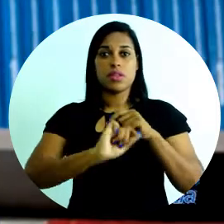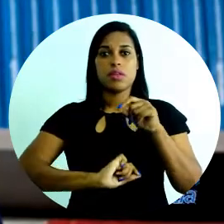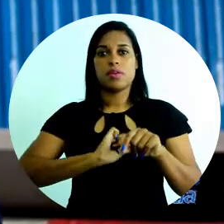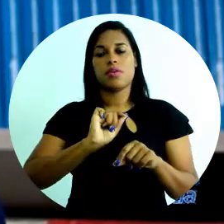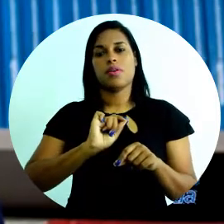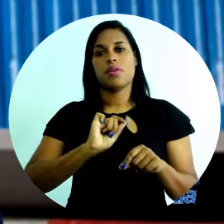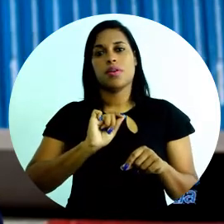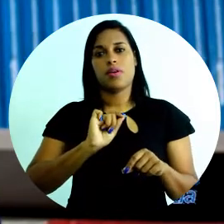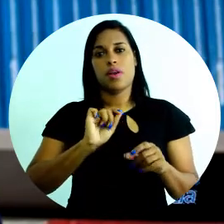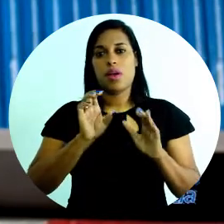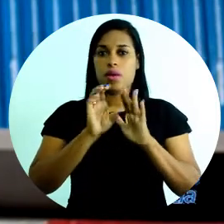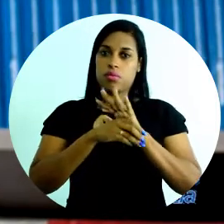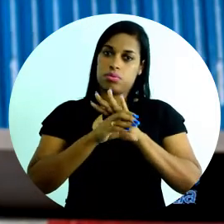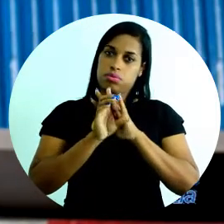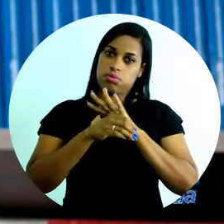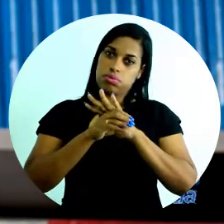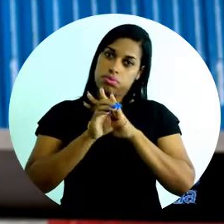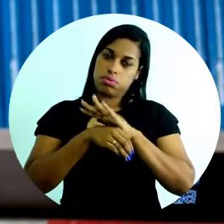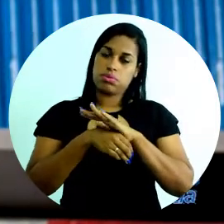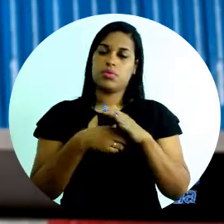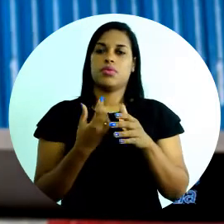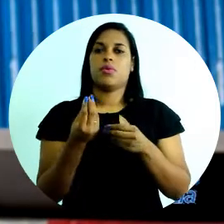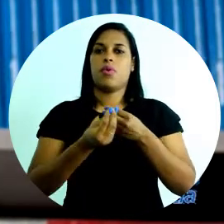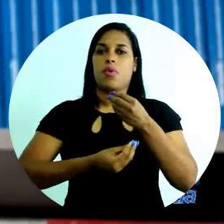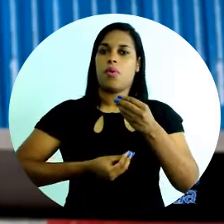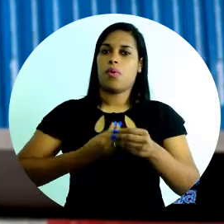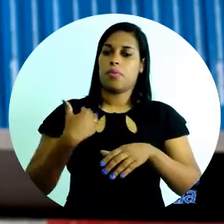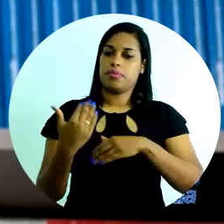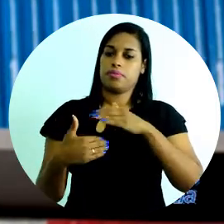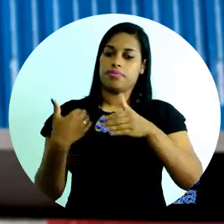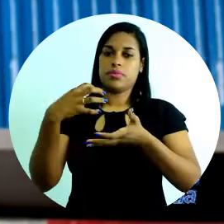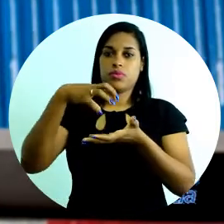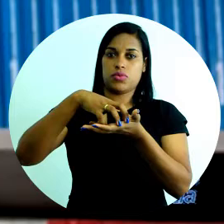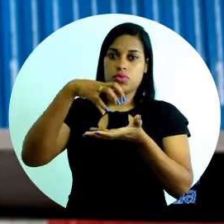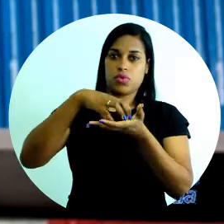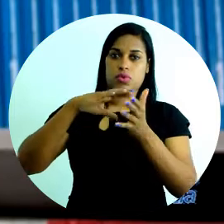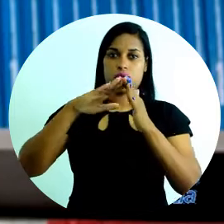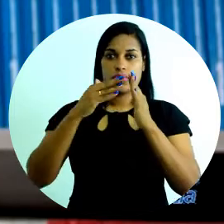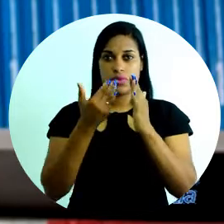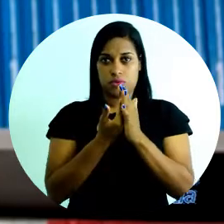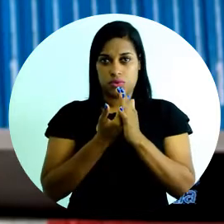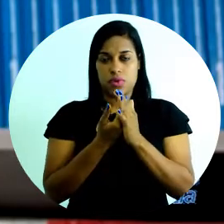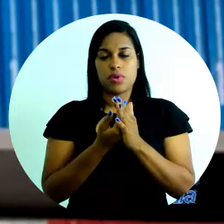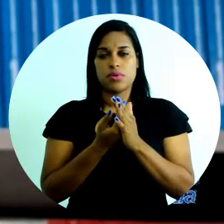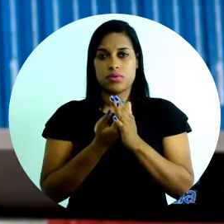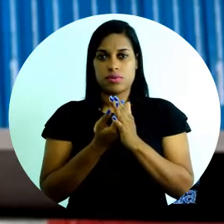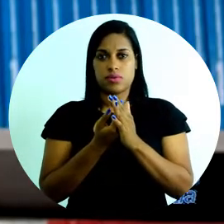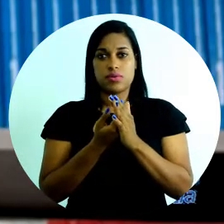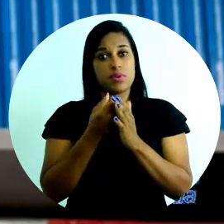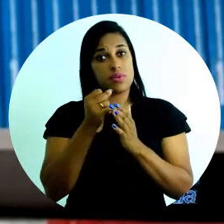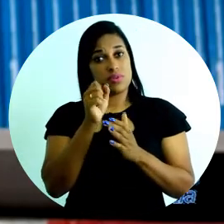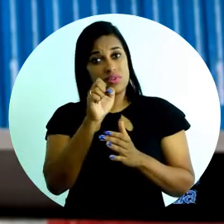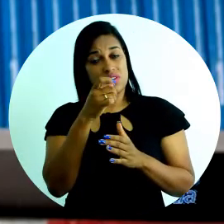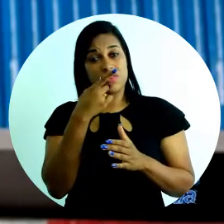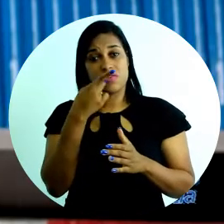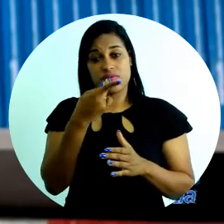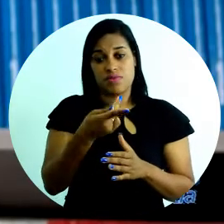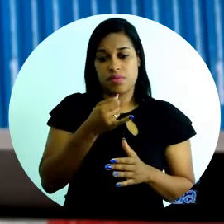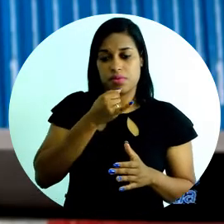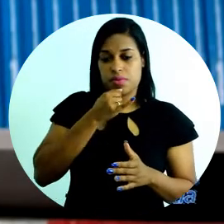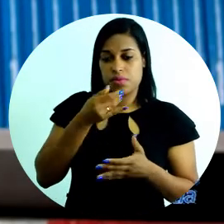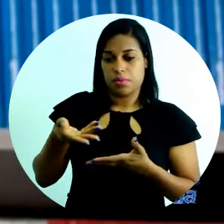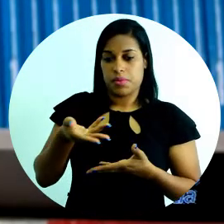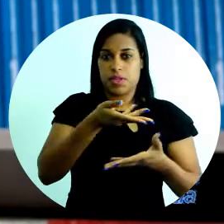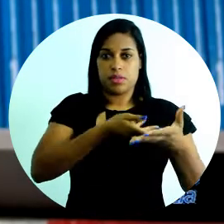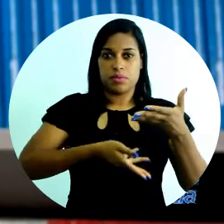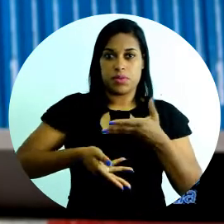consideração é a constituição, o funcionamento dos órgãos colegiados. Então, se a gente fala